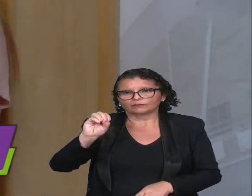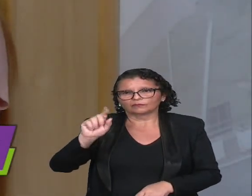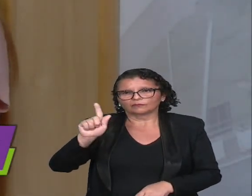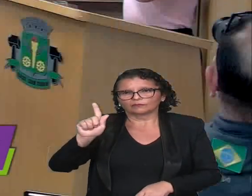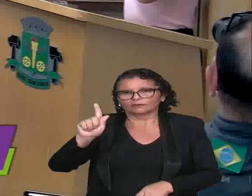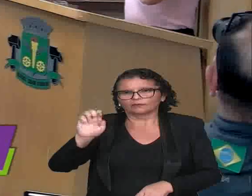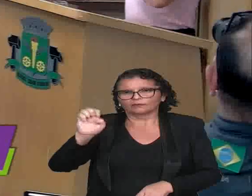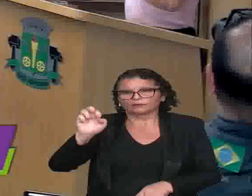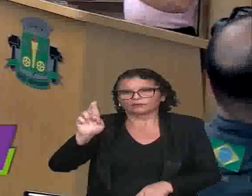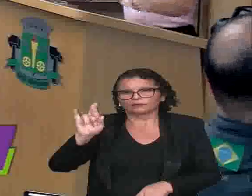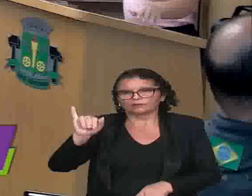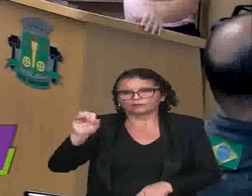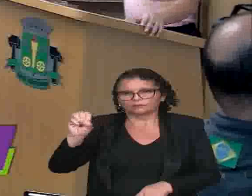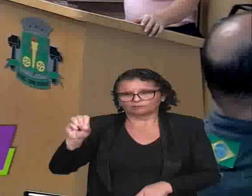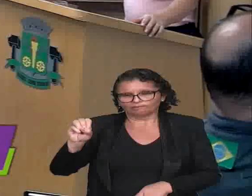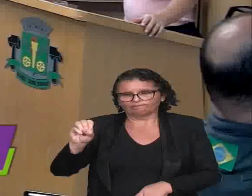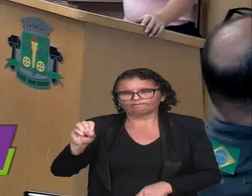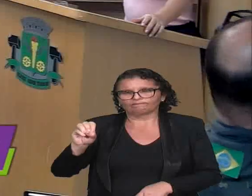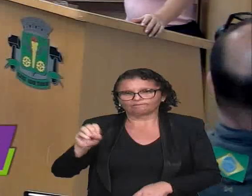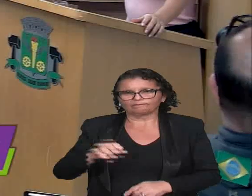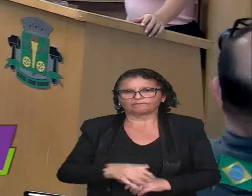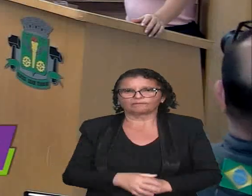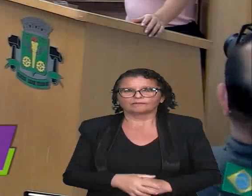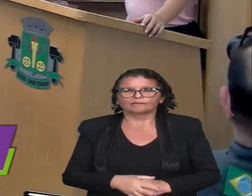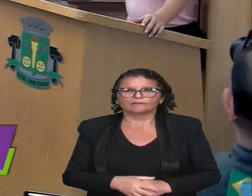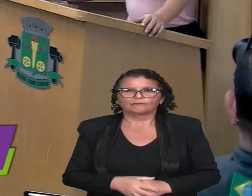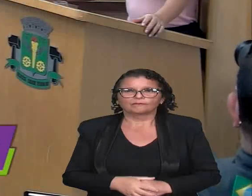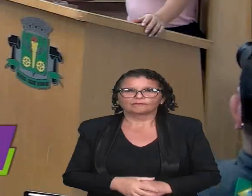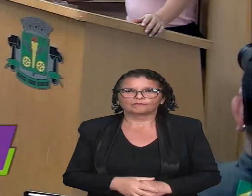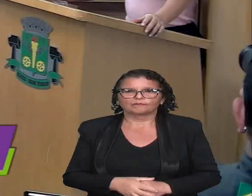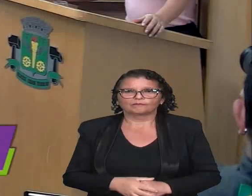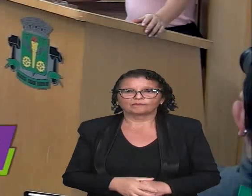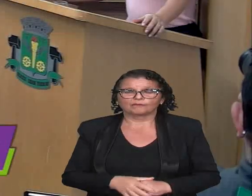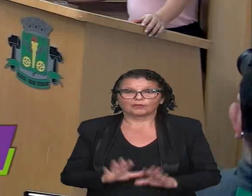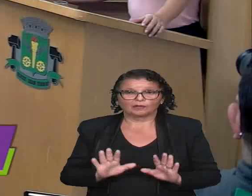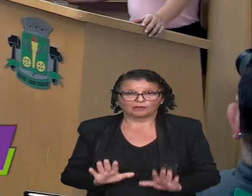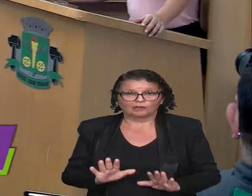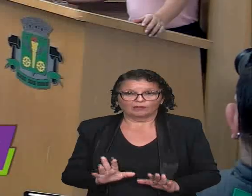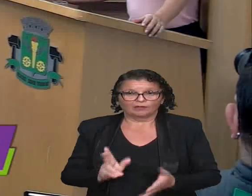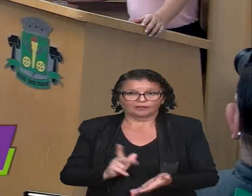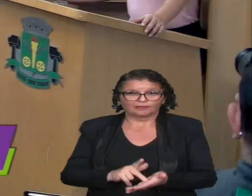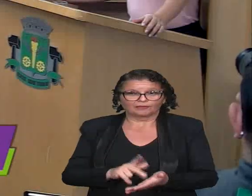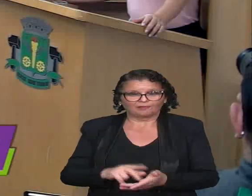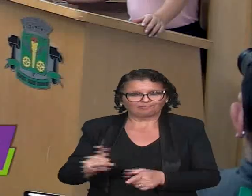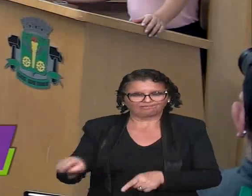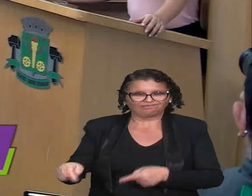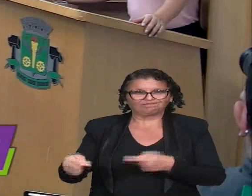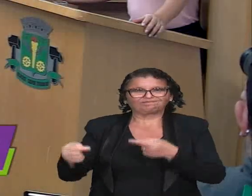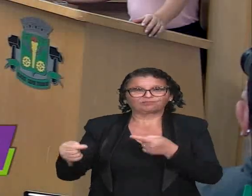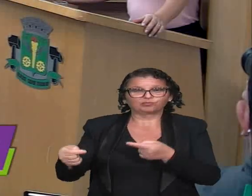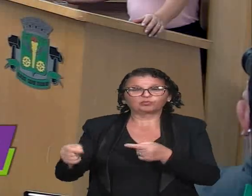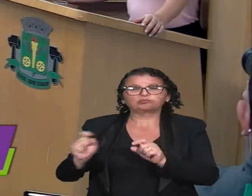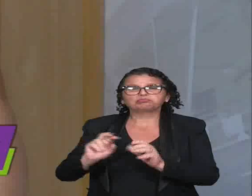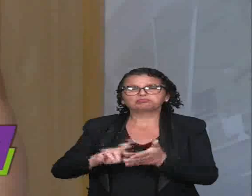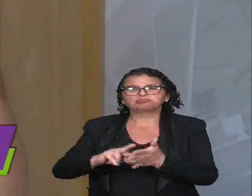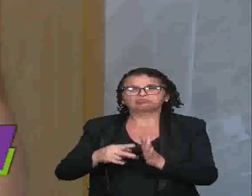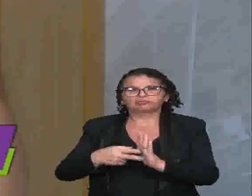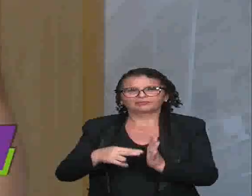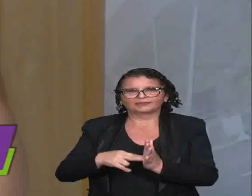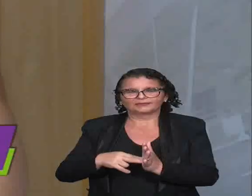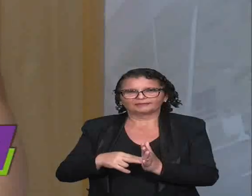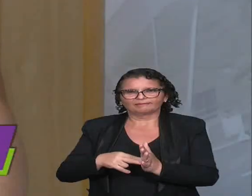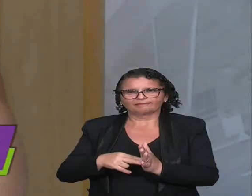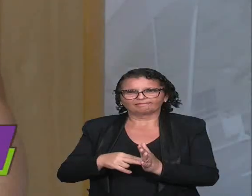realidade Presidente eh quando a gente fala de repú vereadora Ana Paula a